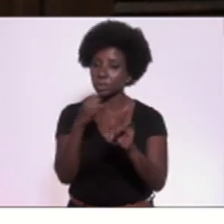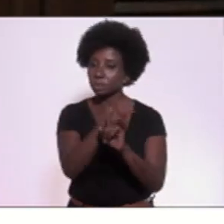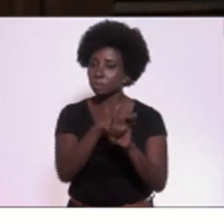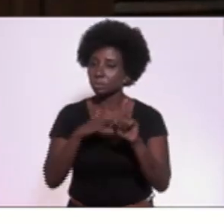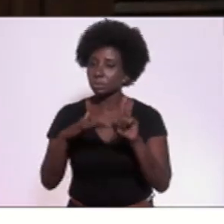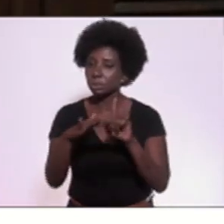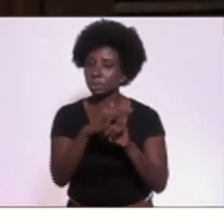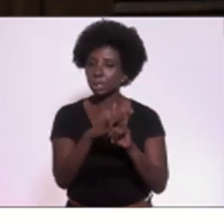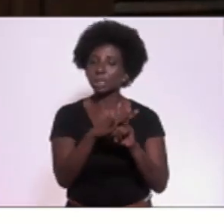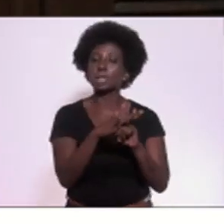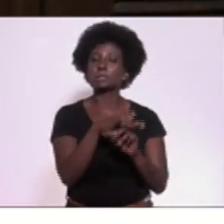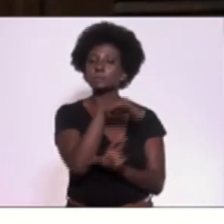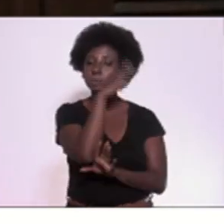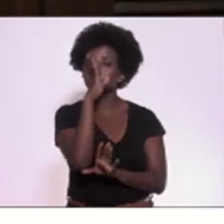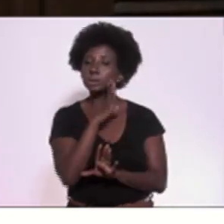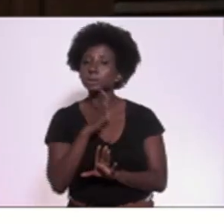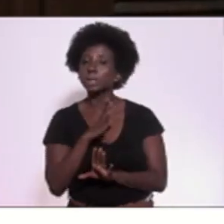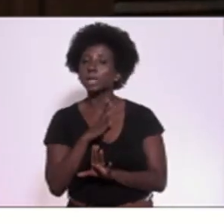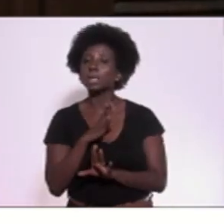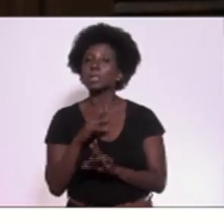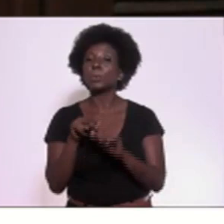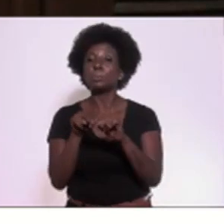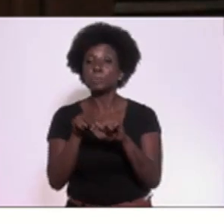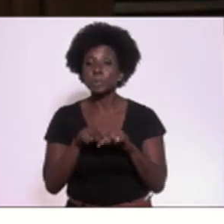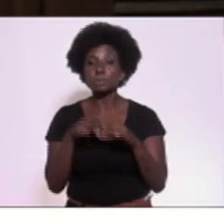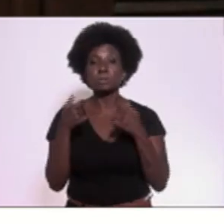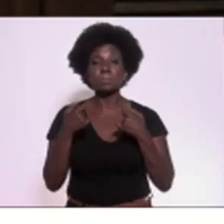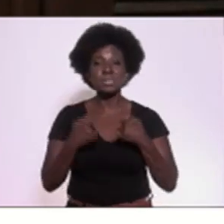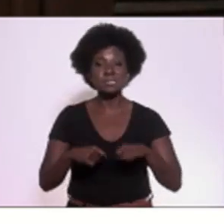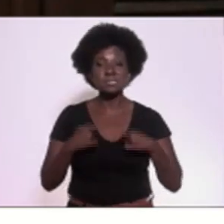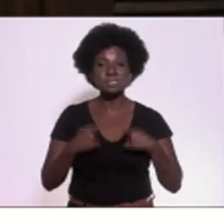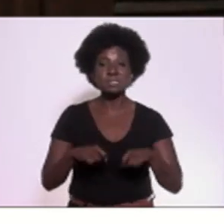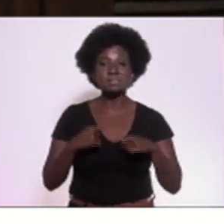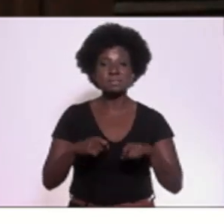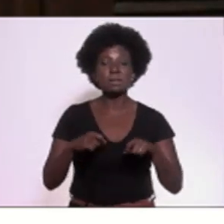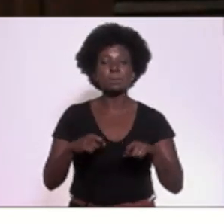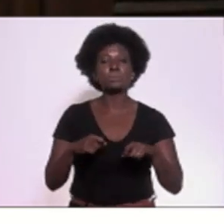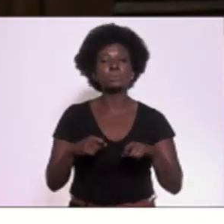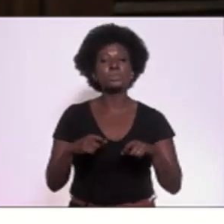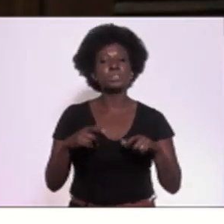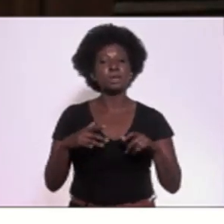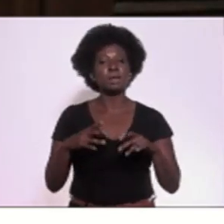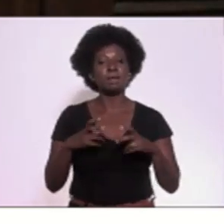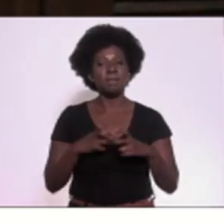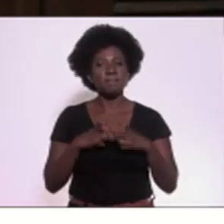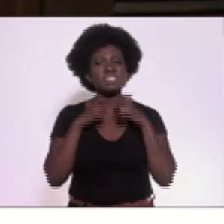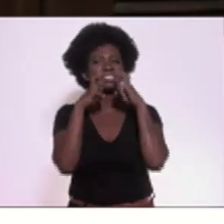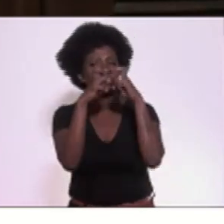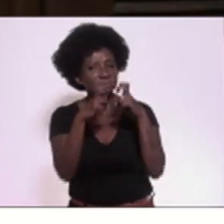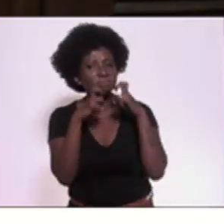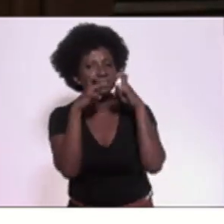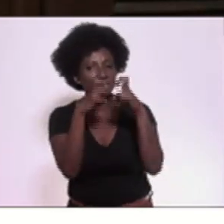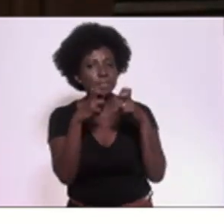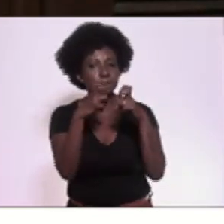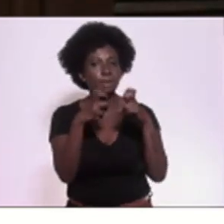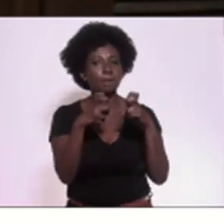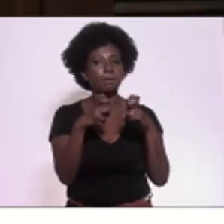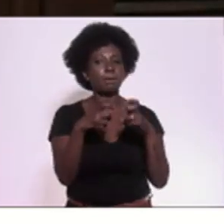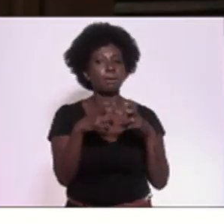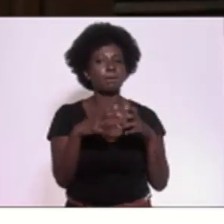deixar de gritar, literalmente, porque não podemos esperar que venha coisa boa desse lugar,